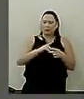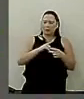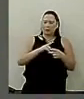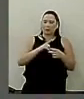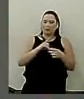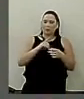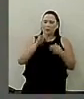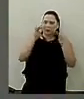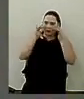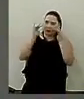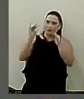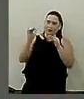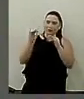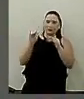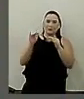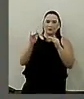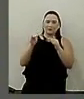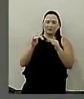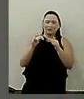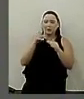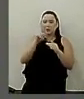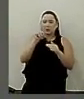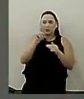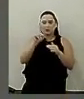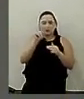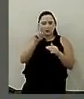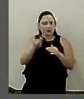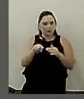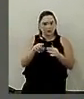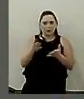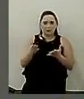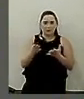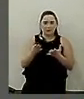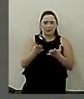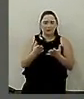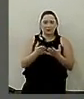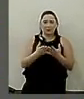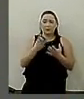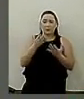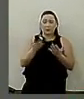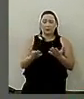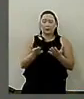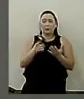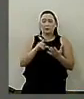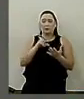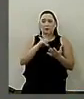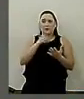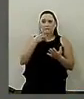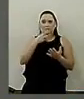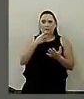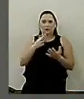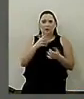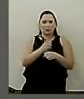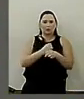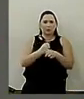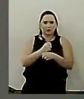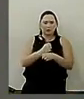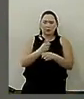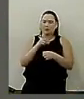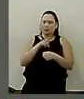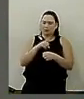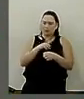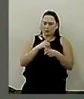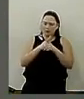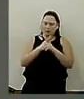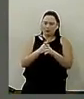repreende e lhes obedece? Quem é este? Já tem quase 3 anos que eles estão andando com